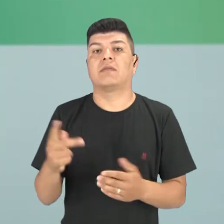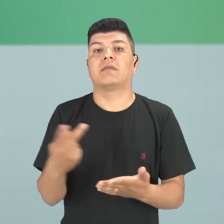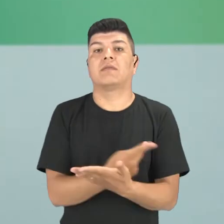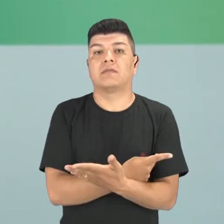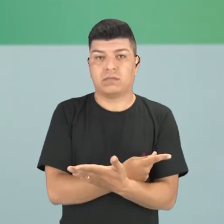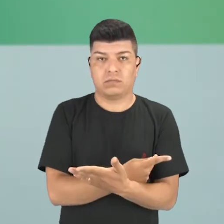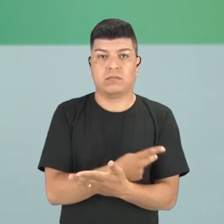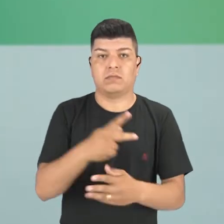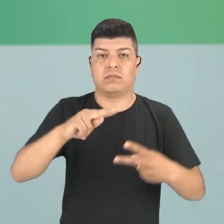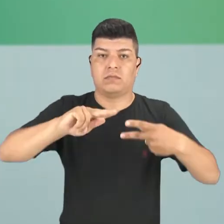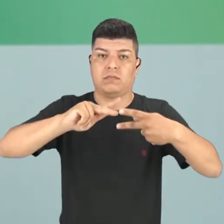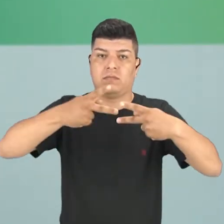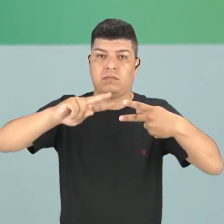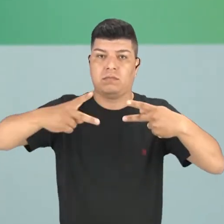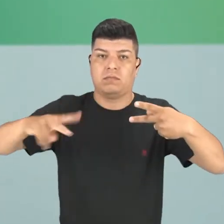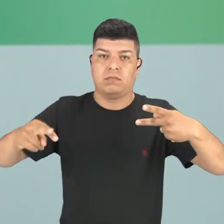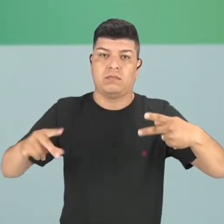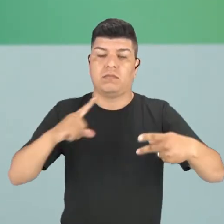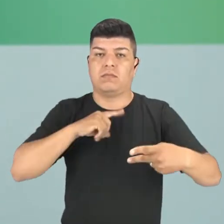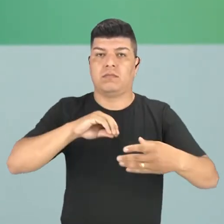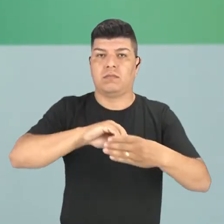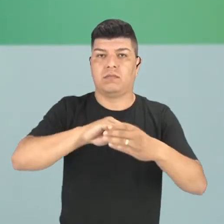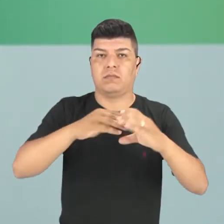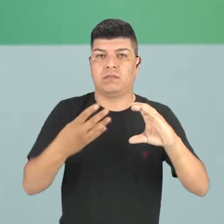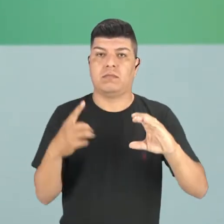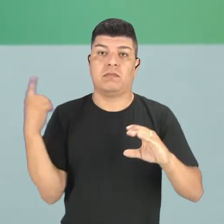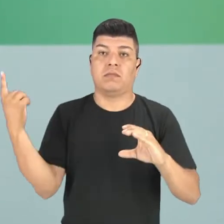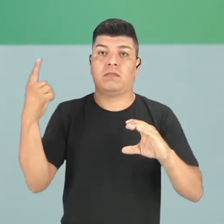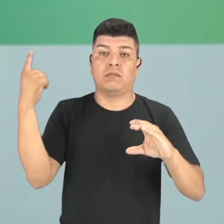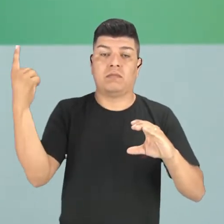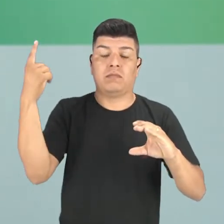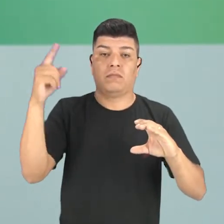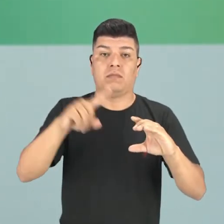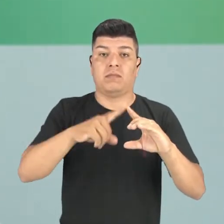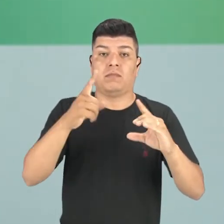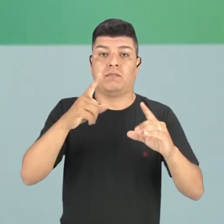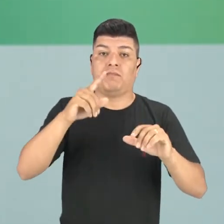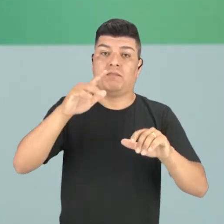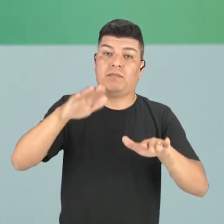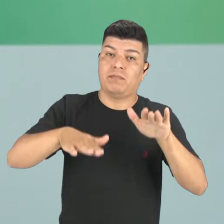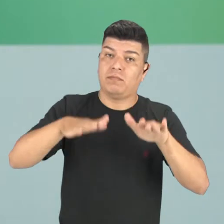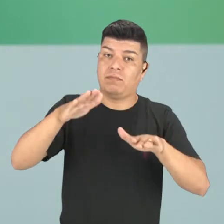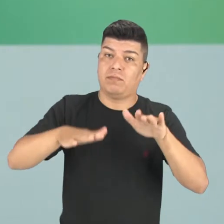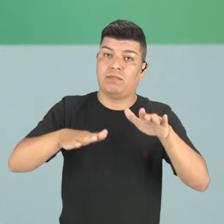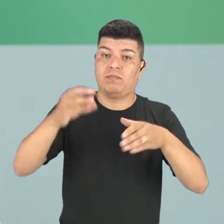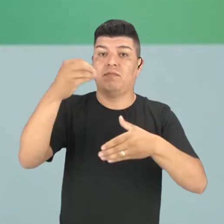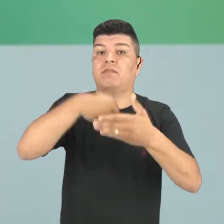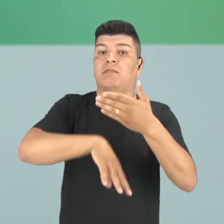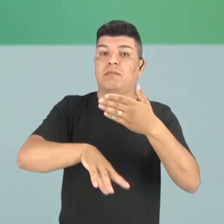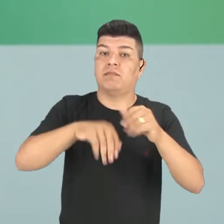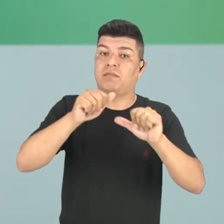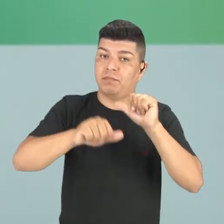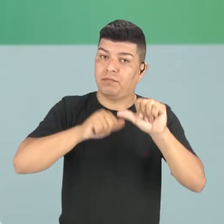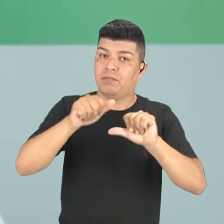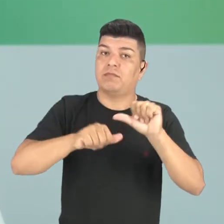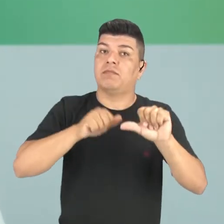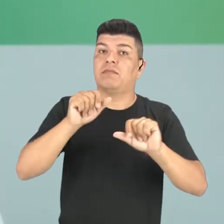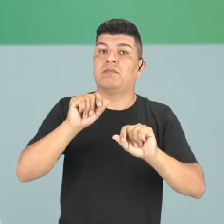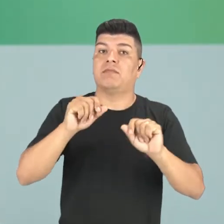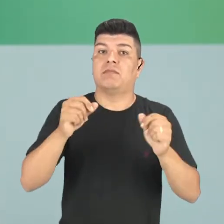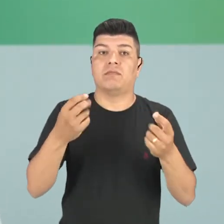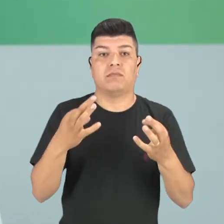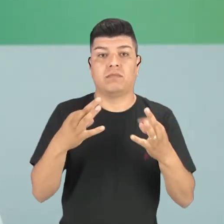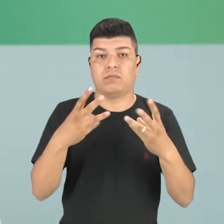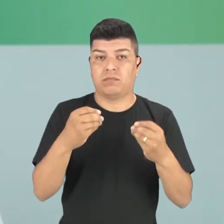baixo que que é isso é ao acontecimento da Play europeus surgiu tem a característica altura mas eu tenho uma